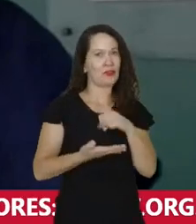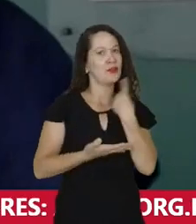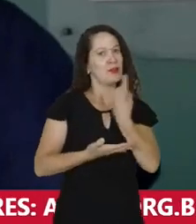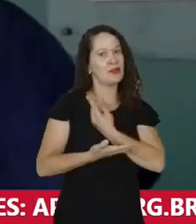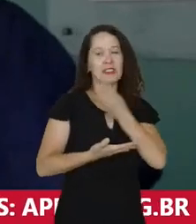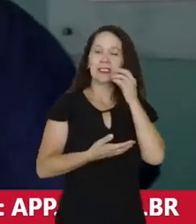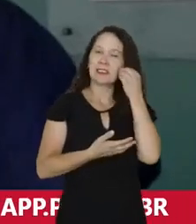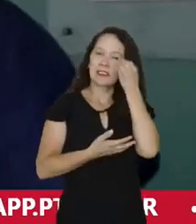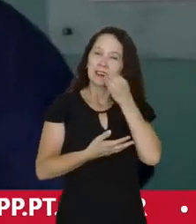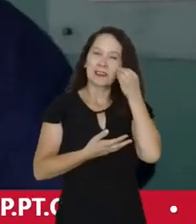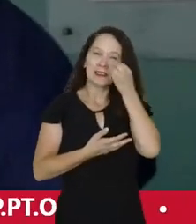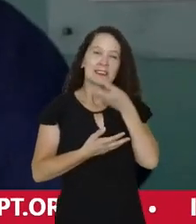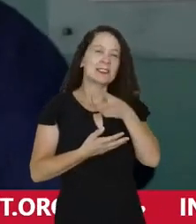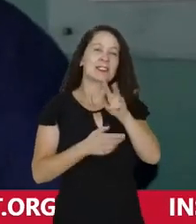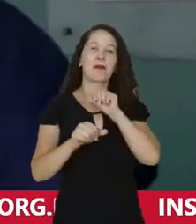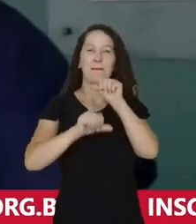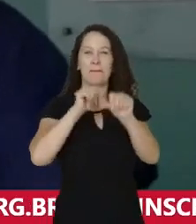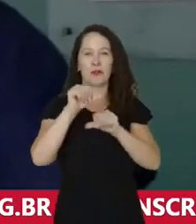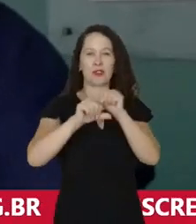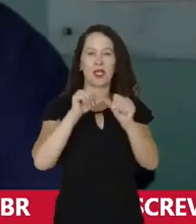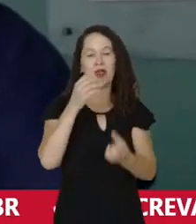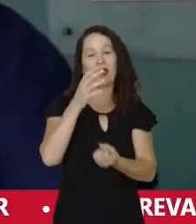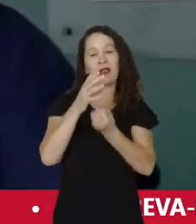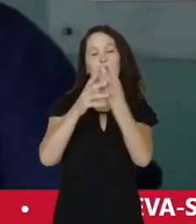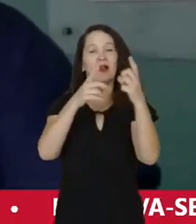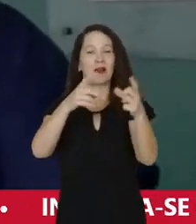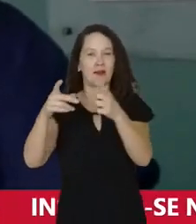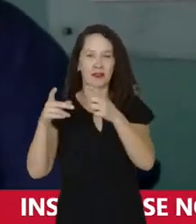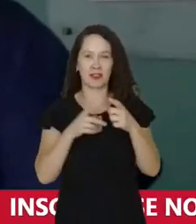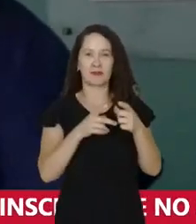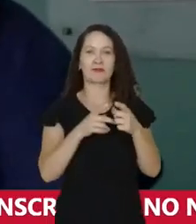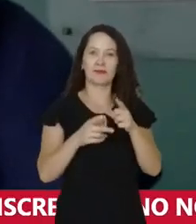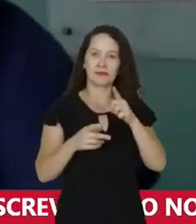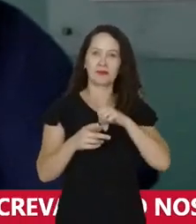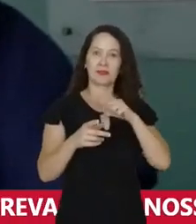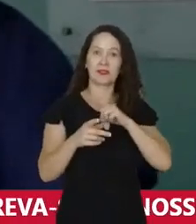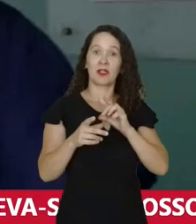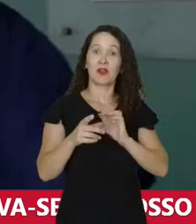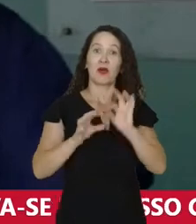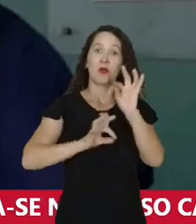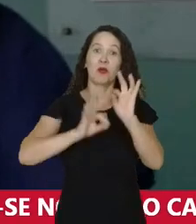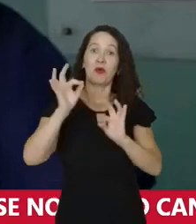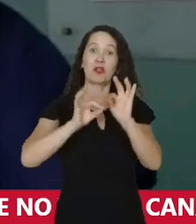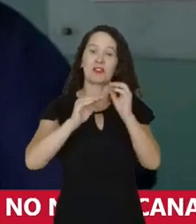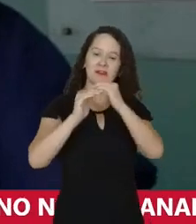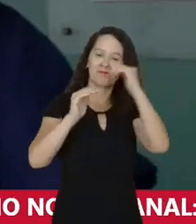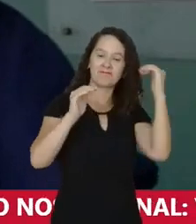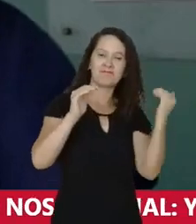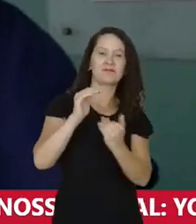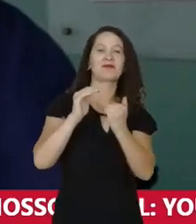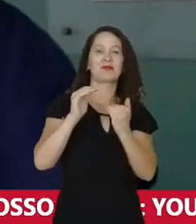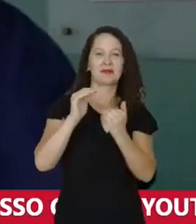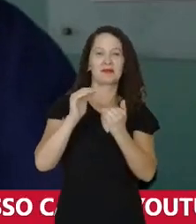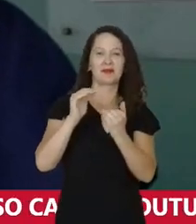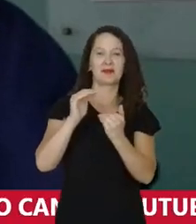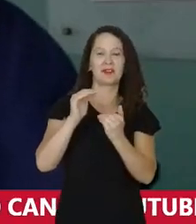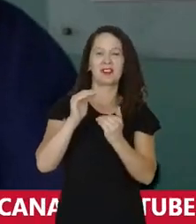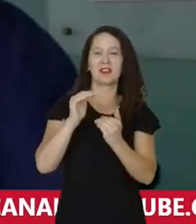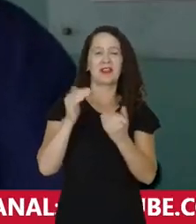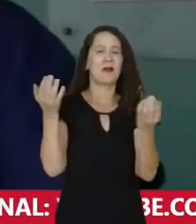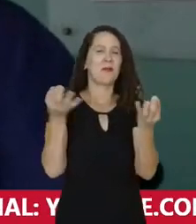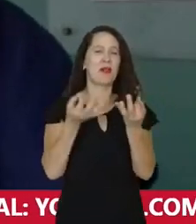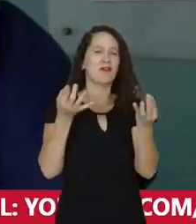nós ficamos tentando furar e construir espaços, ele tem uma lógica de desigualdade, ele funciona